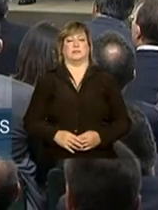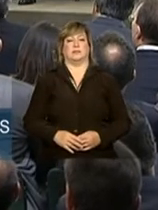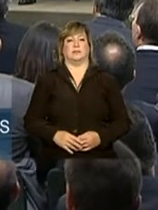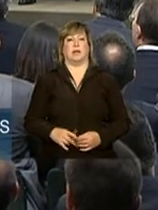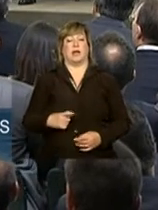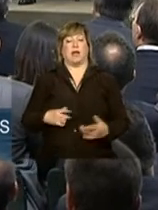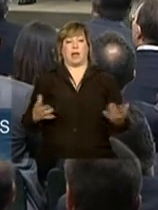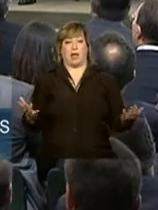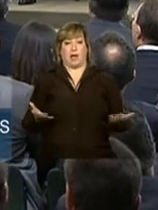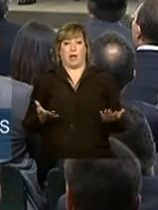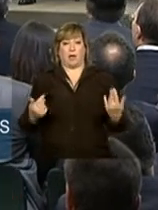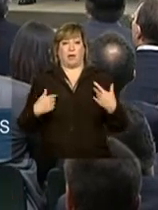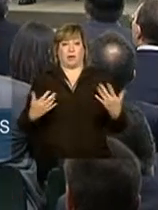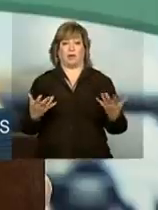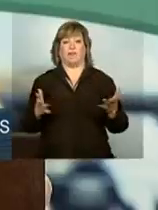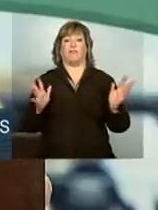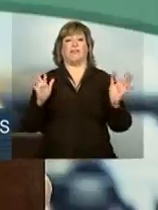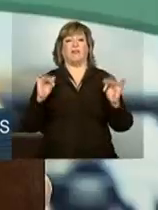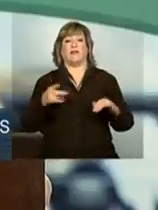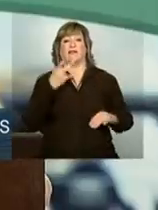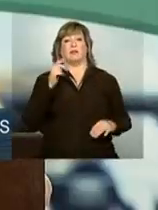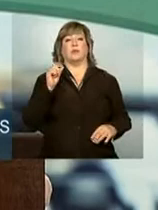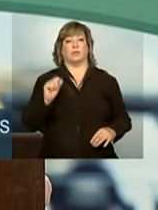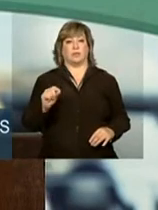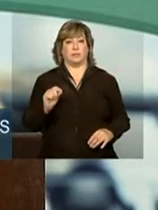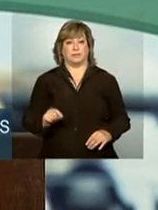queria finalizar dizendo o seguinte: